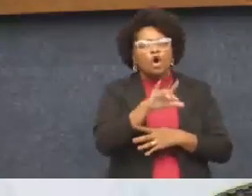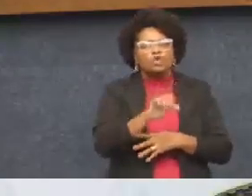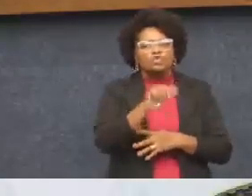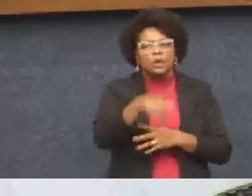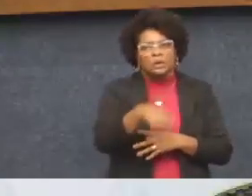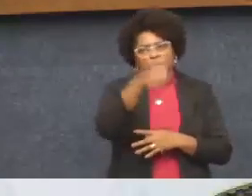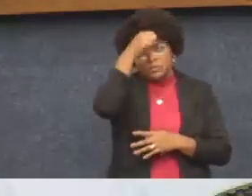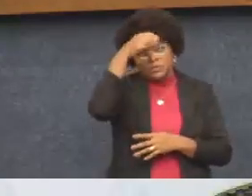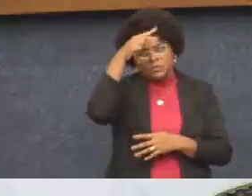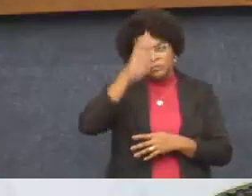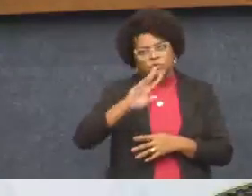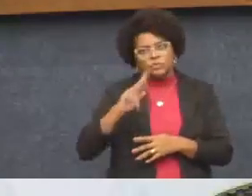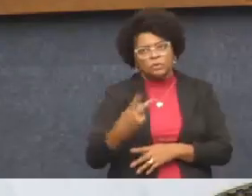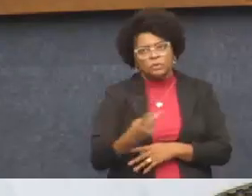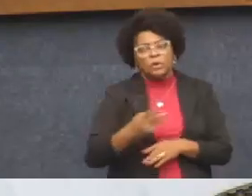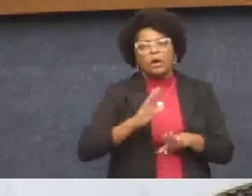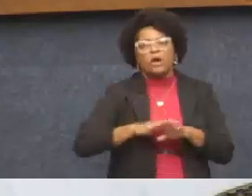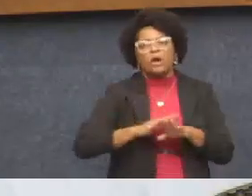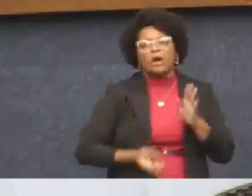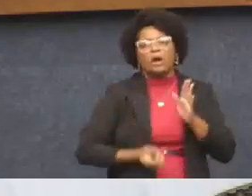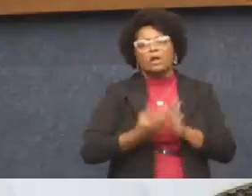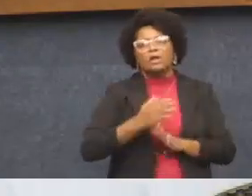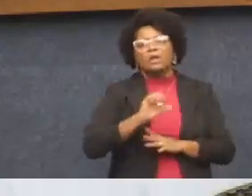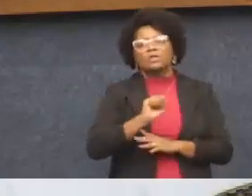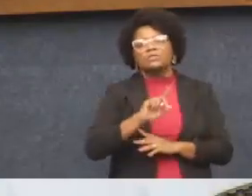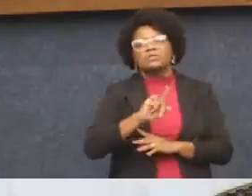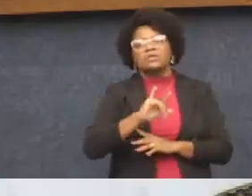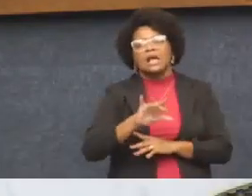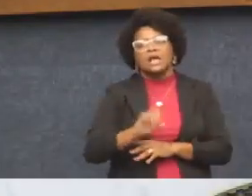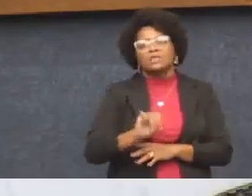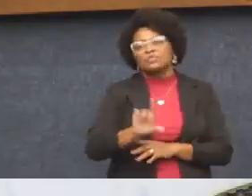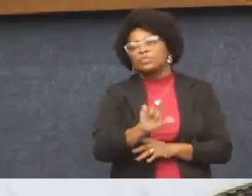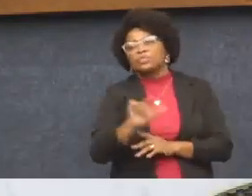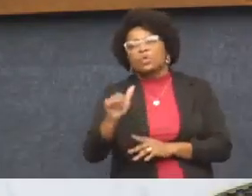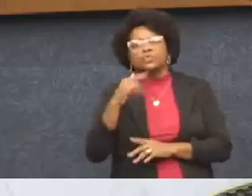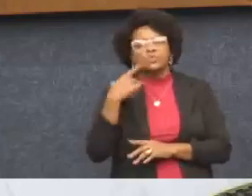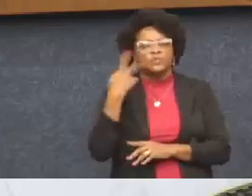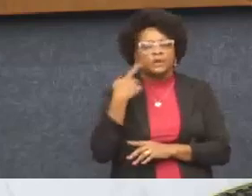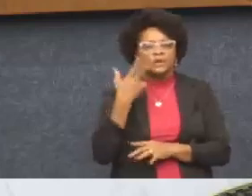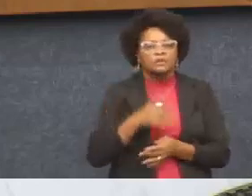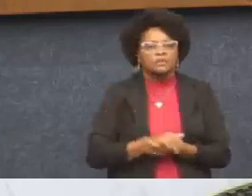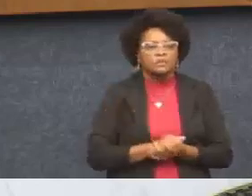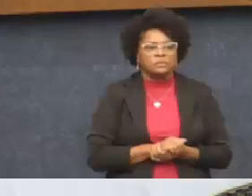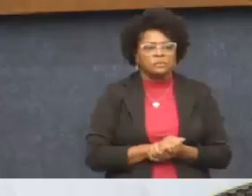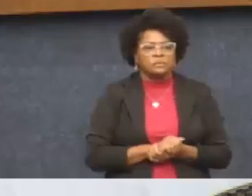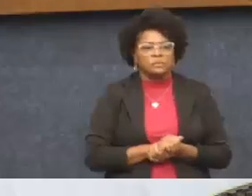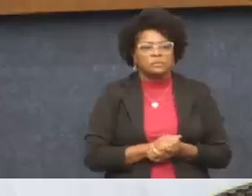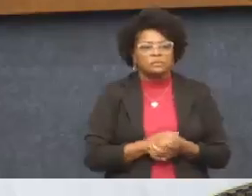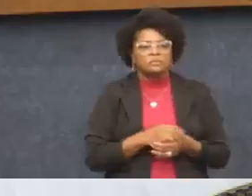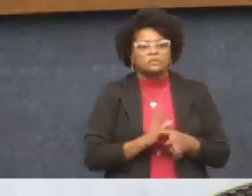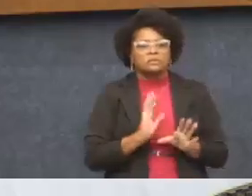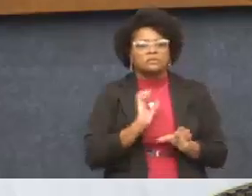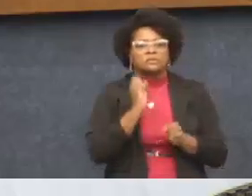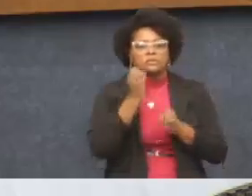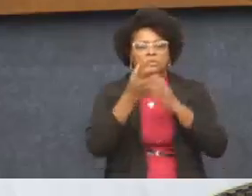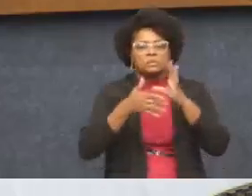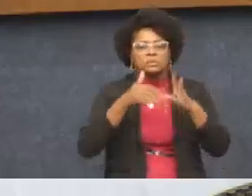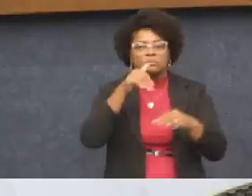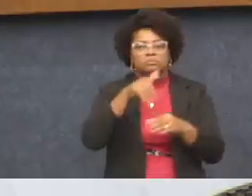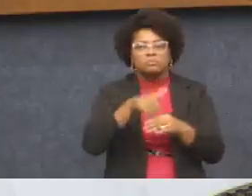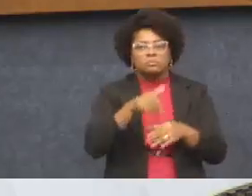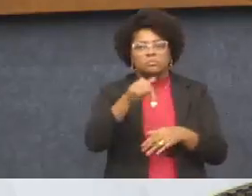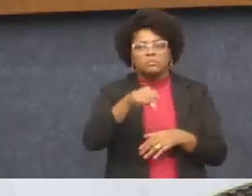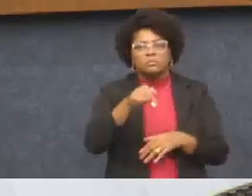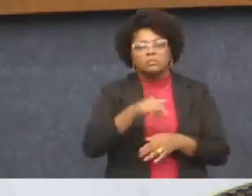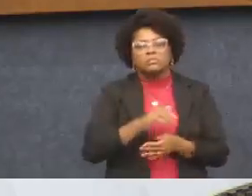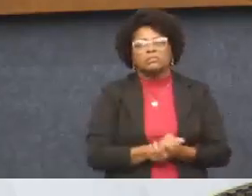Belo Horizonte. Autoria, vereador Sérgio Fernando Pinho Tavares e demais vereadores. Em discussão, em votação,